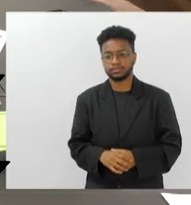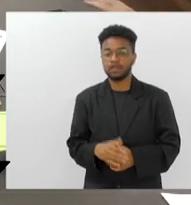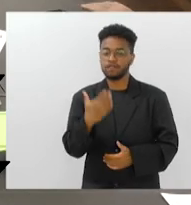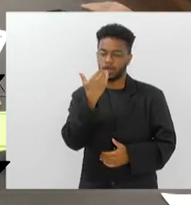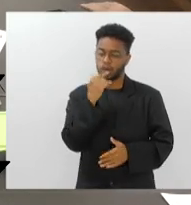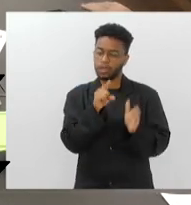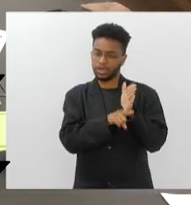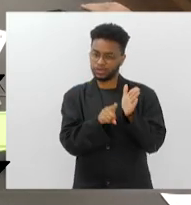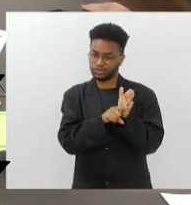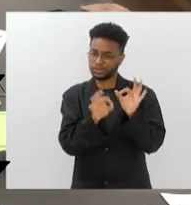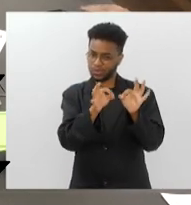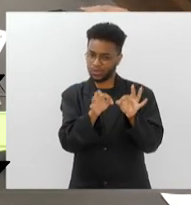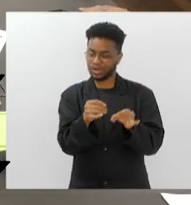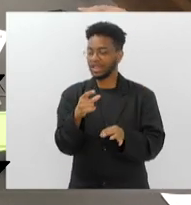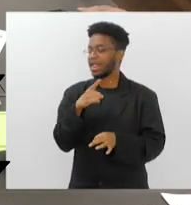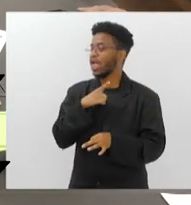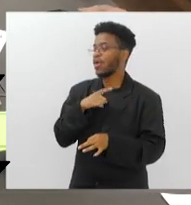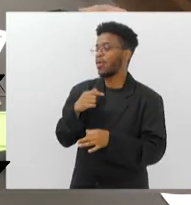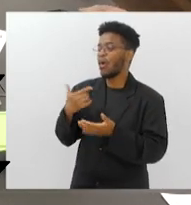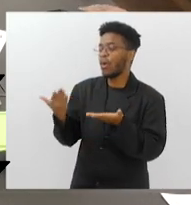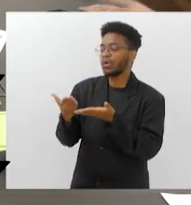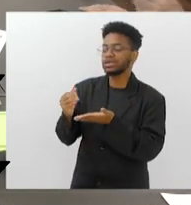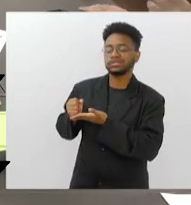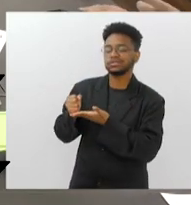autor hoje eu